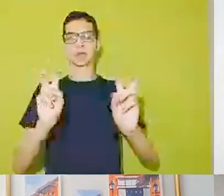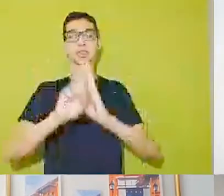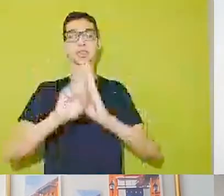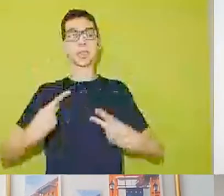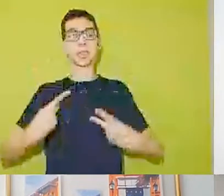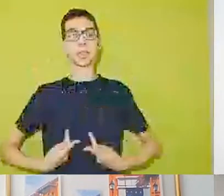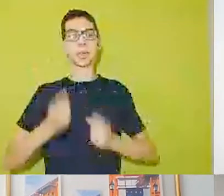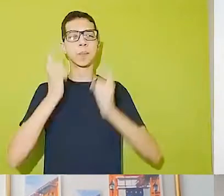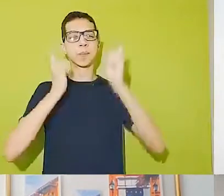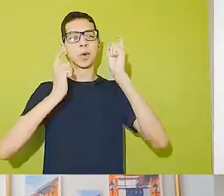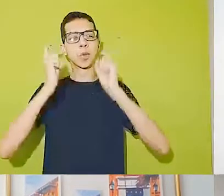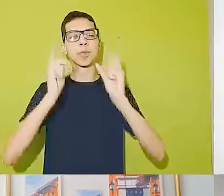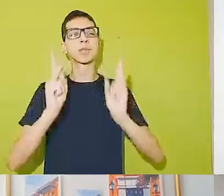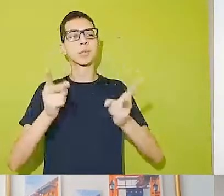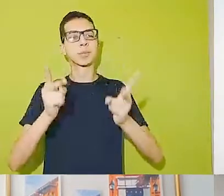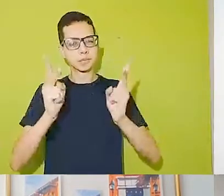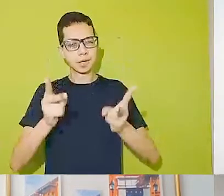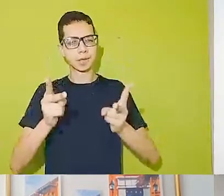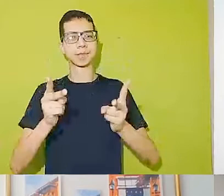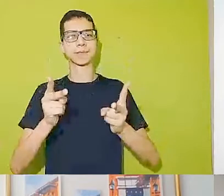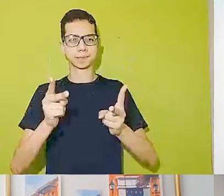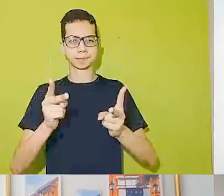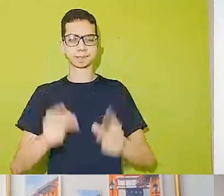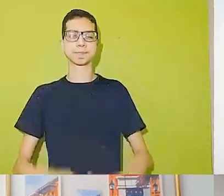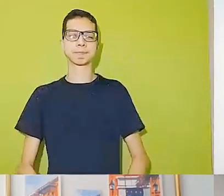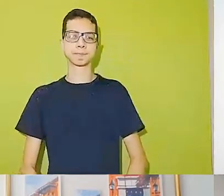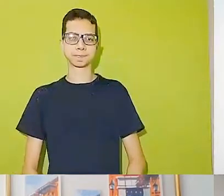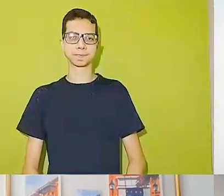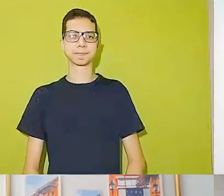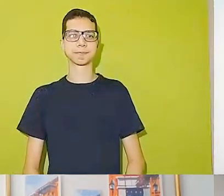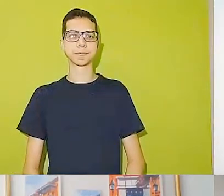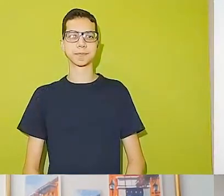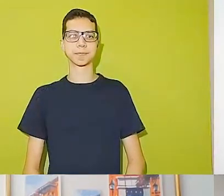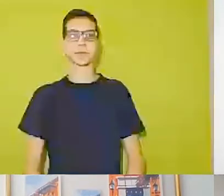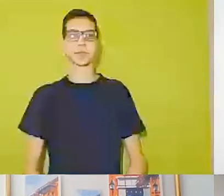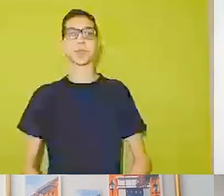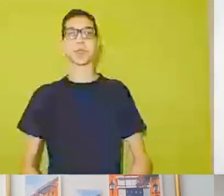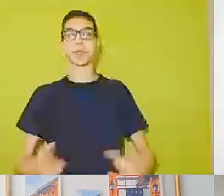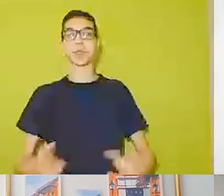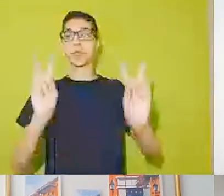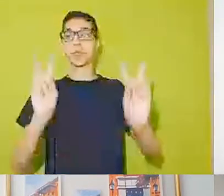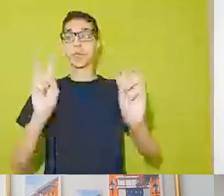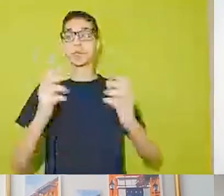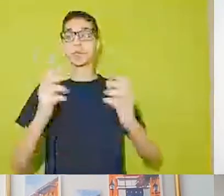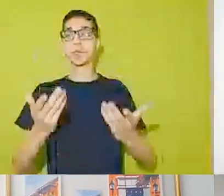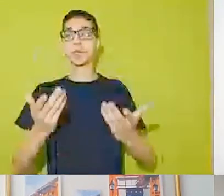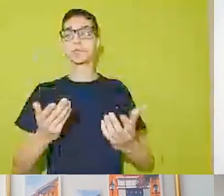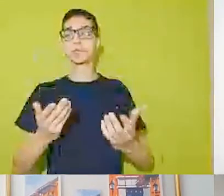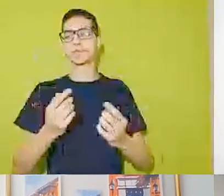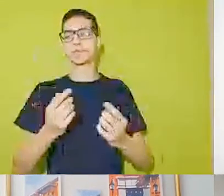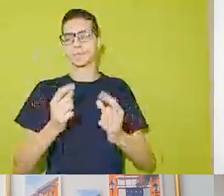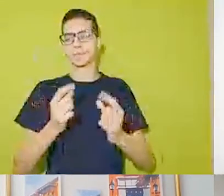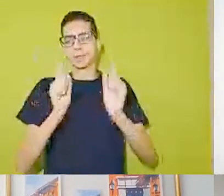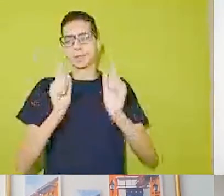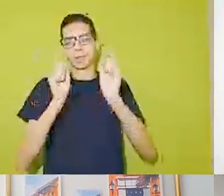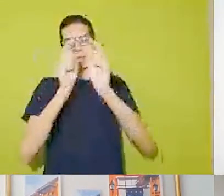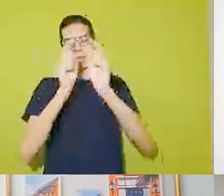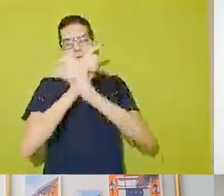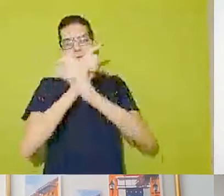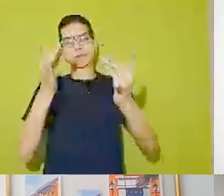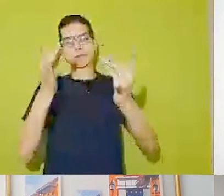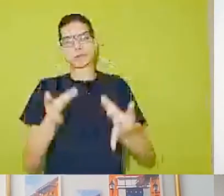em conjunto com esses dois núcleos, justamente por ser um tema muito complexo, né, e ser uma violação extremamente grave,